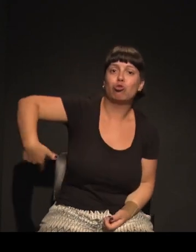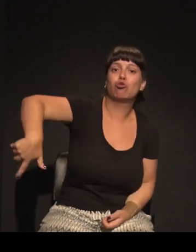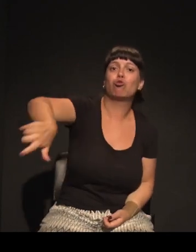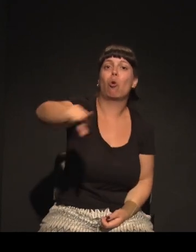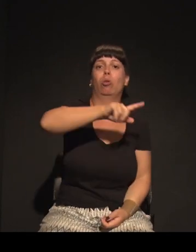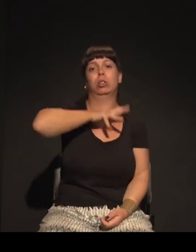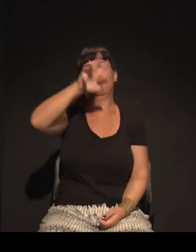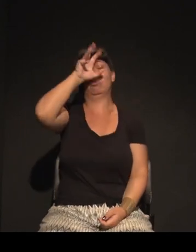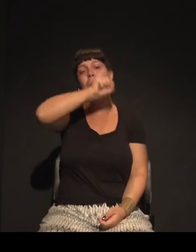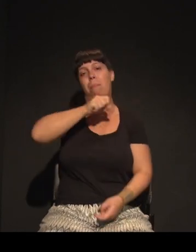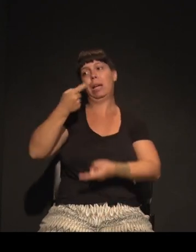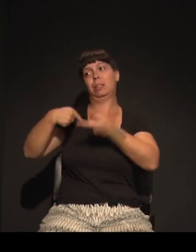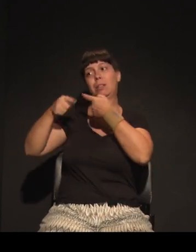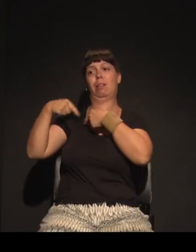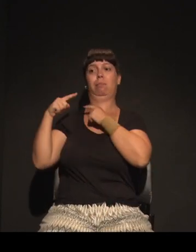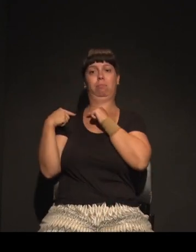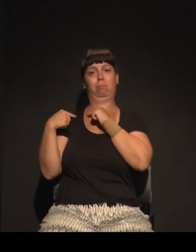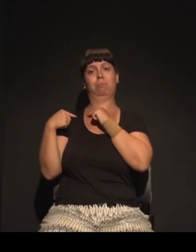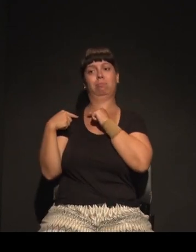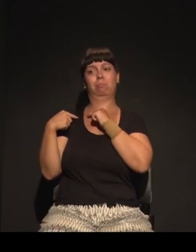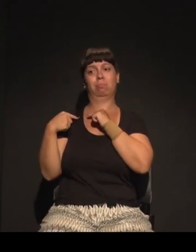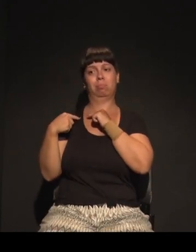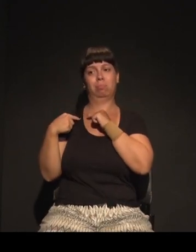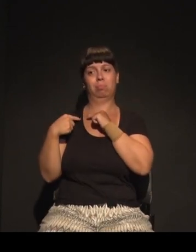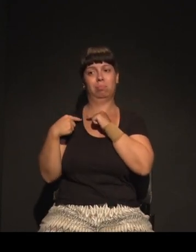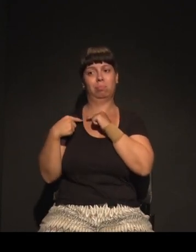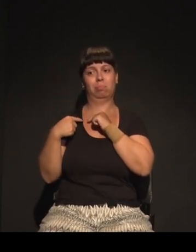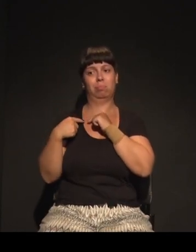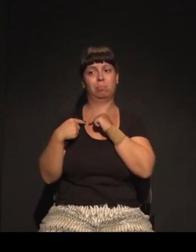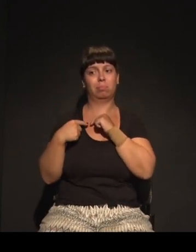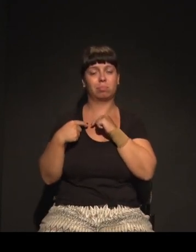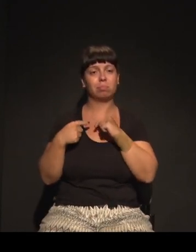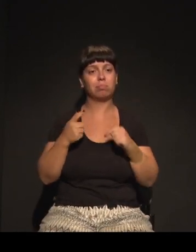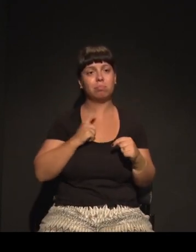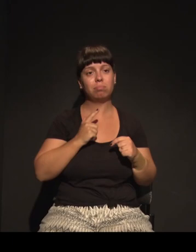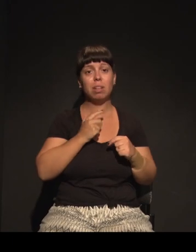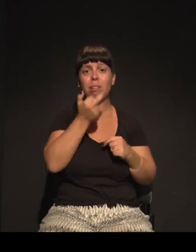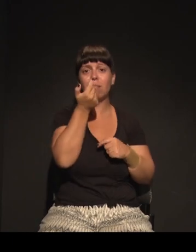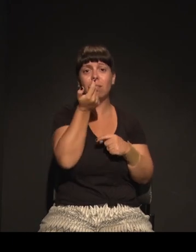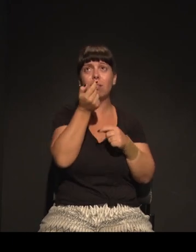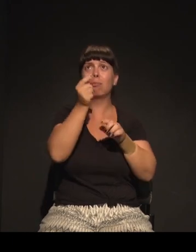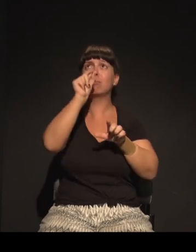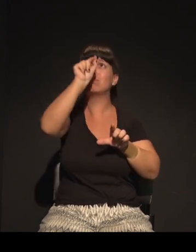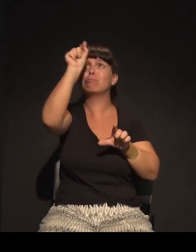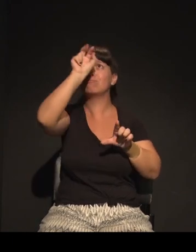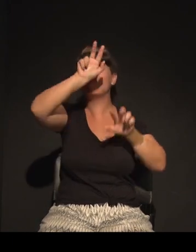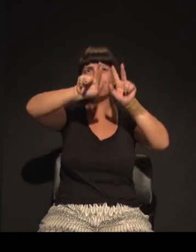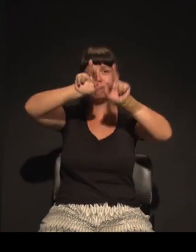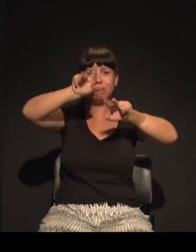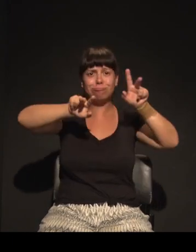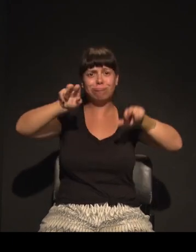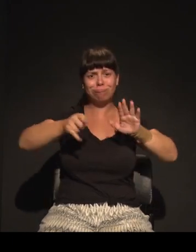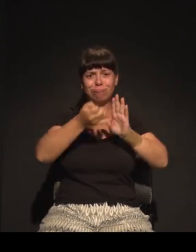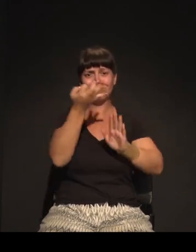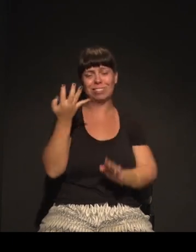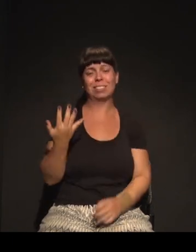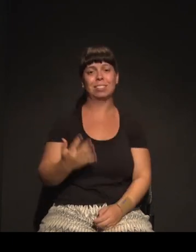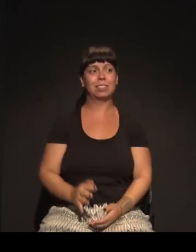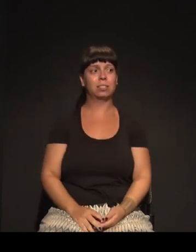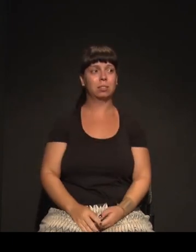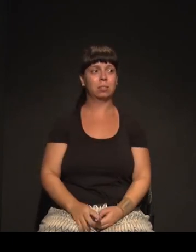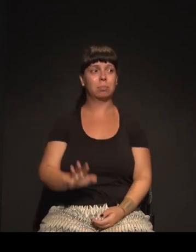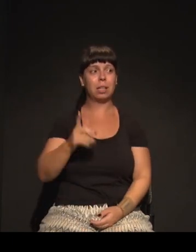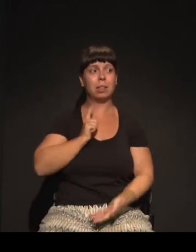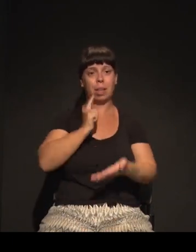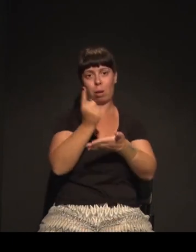raízes acho que é muito válida a gente é com essa diversidade de línguas que a gente tem mas eu tenho tenho também